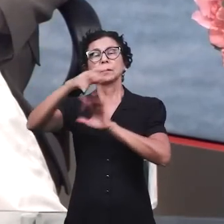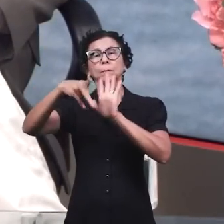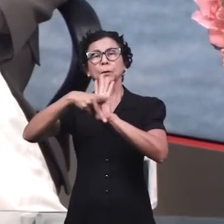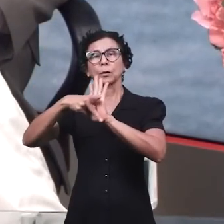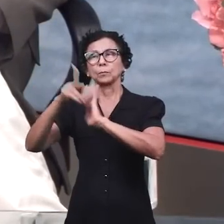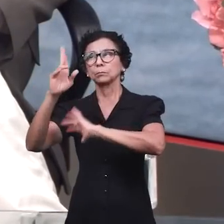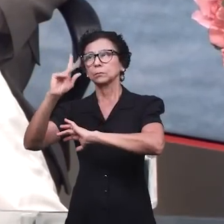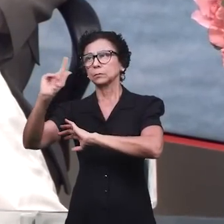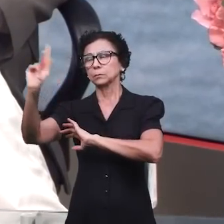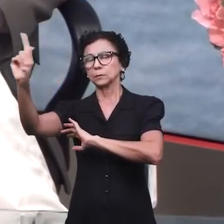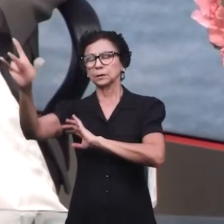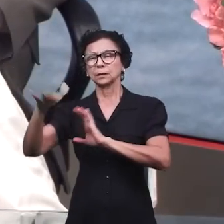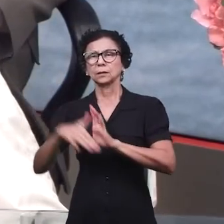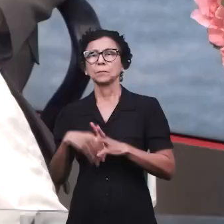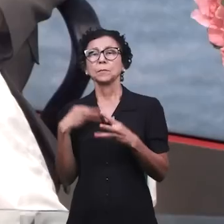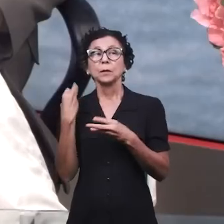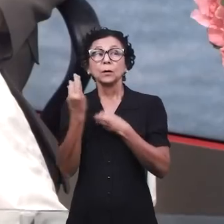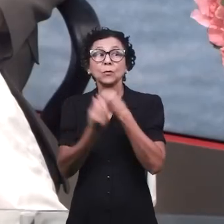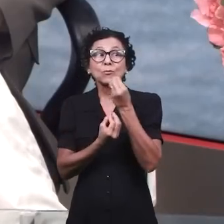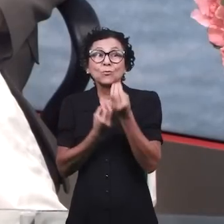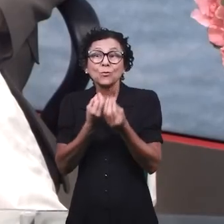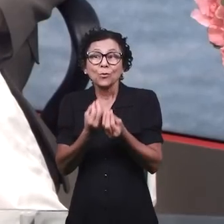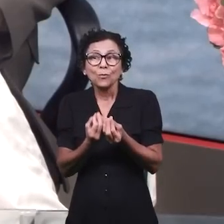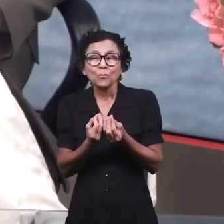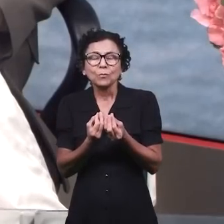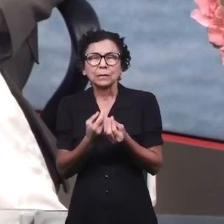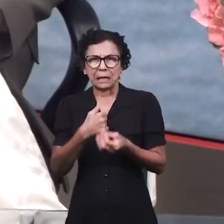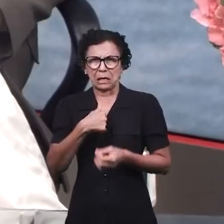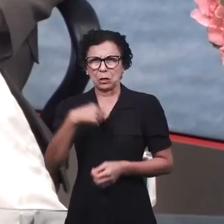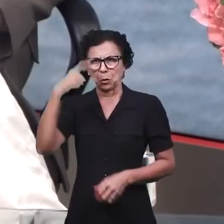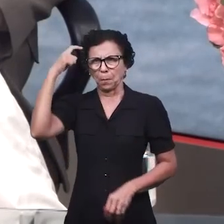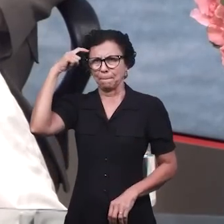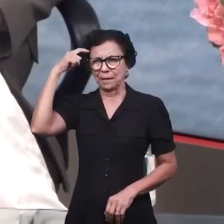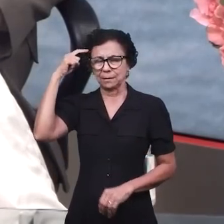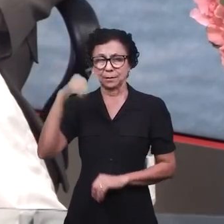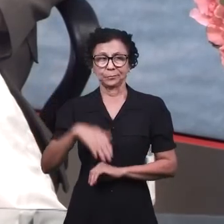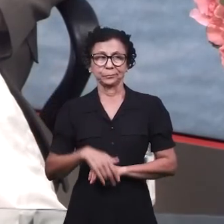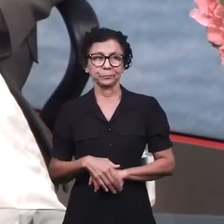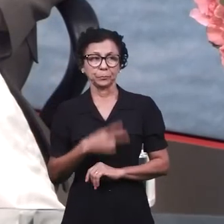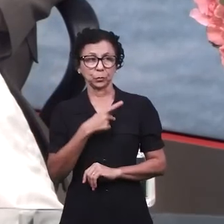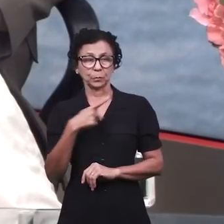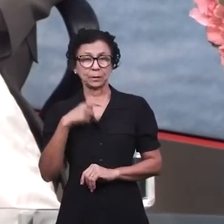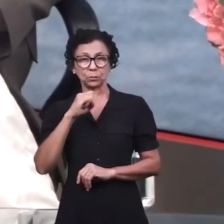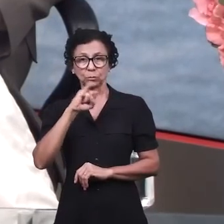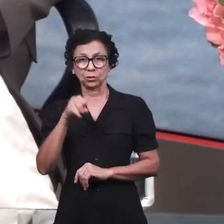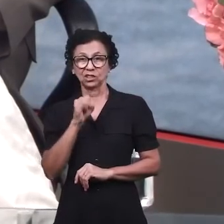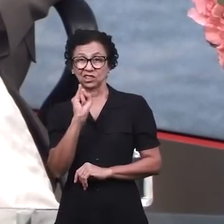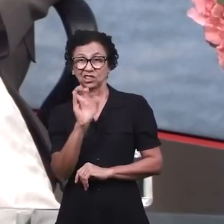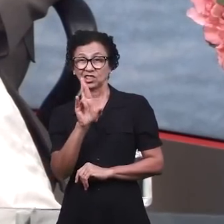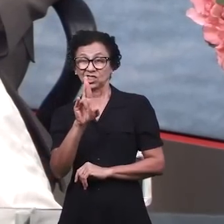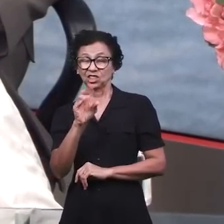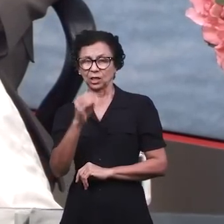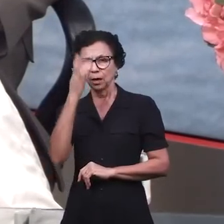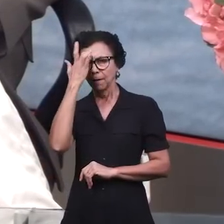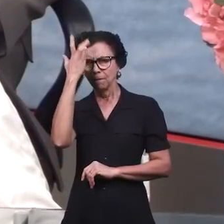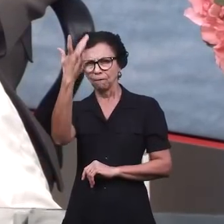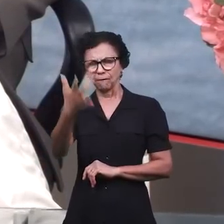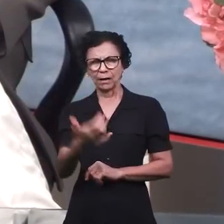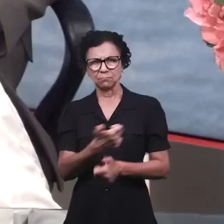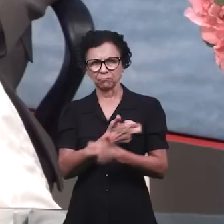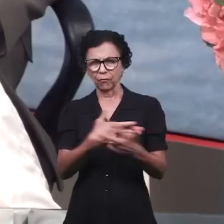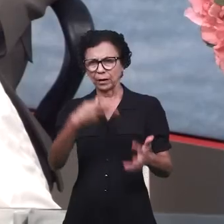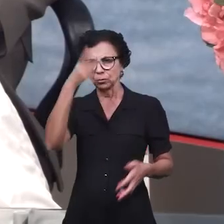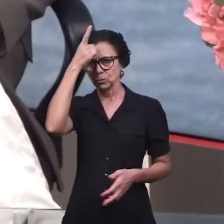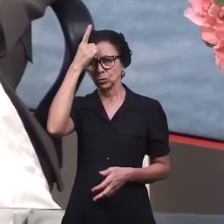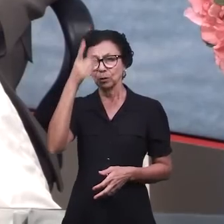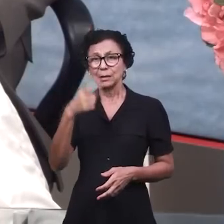esse culto? Por exemplo, aí eu até brinquei, para Jairo vai ser fácil. Jairo é cheio de dons. E eu, por exemplo, que não tenho visão,